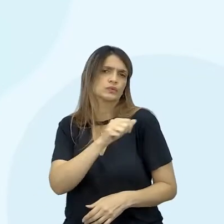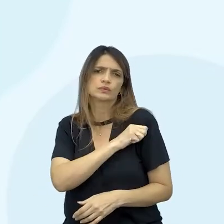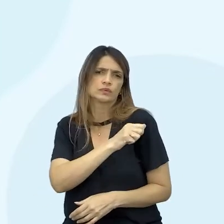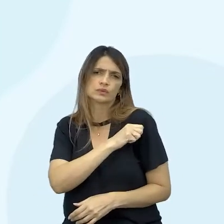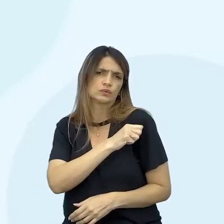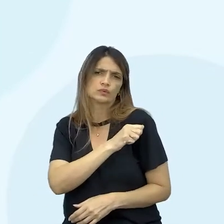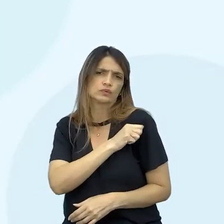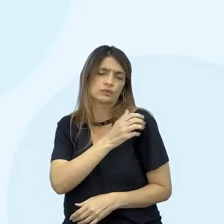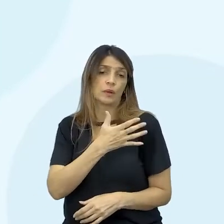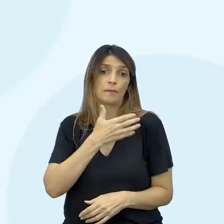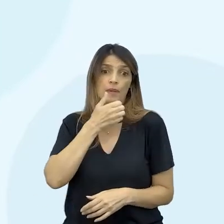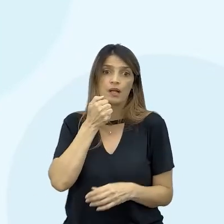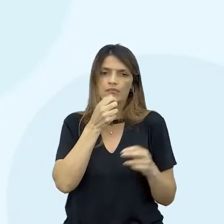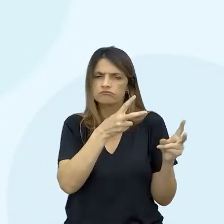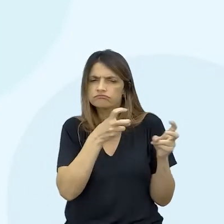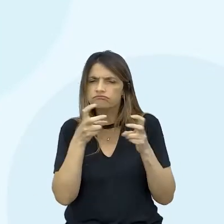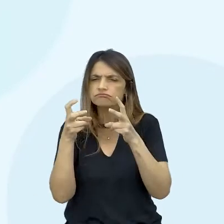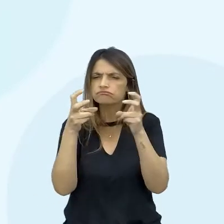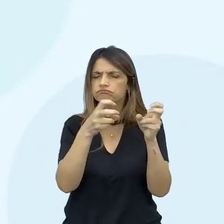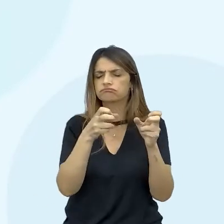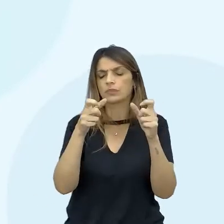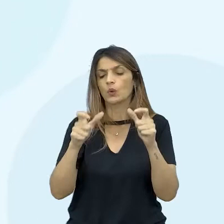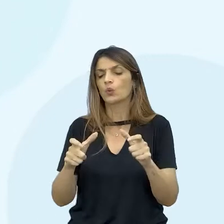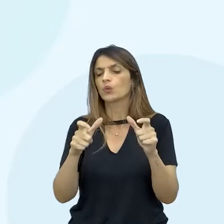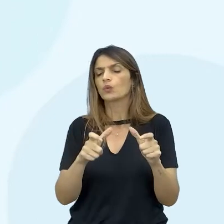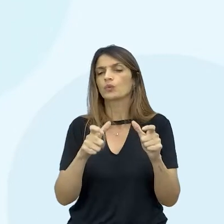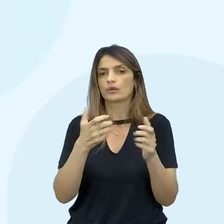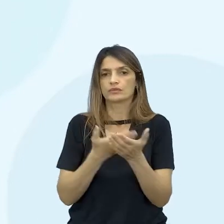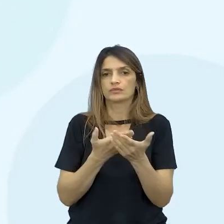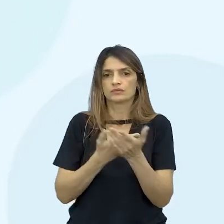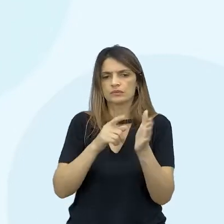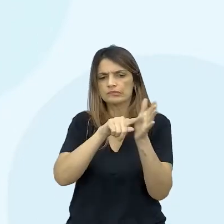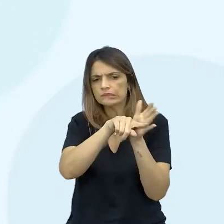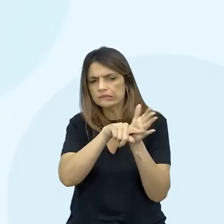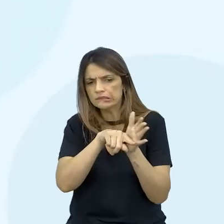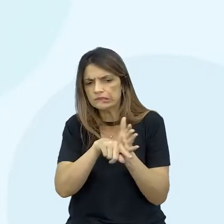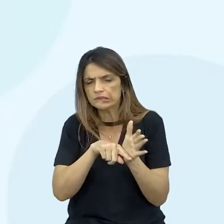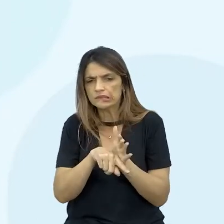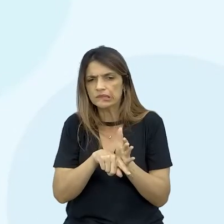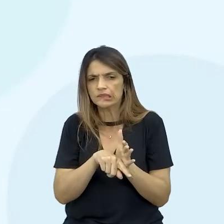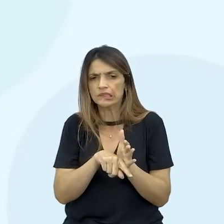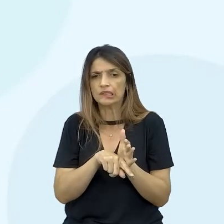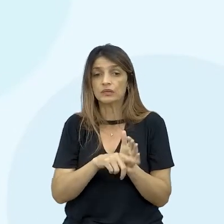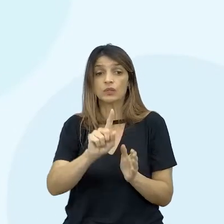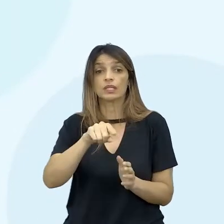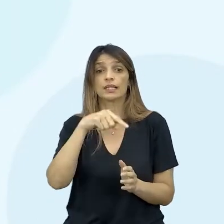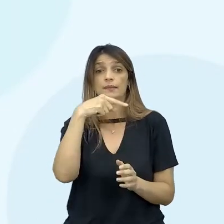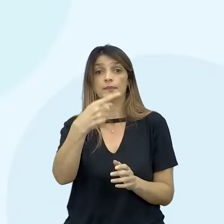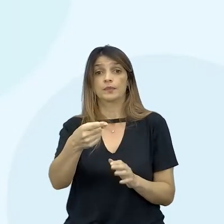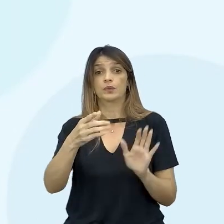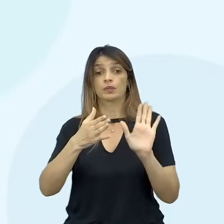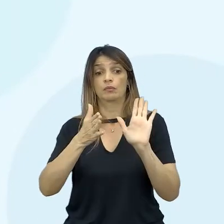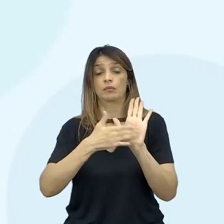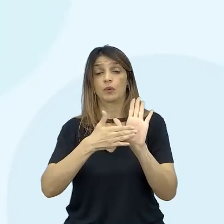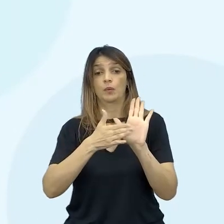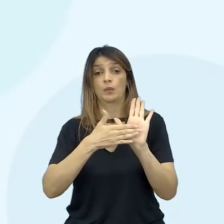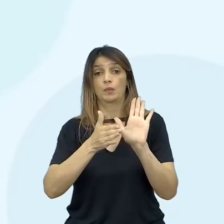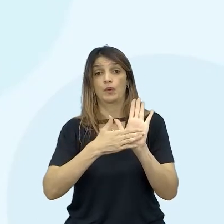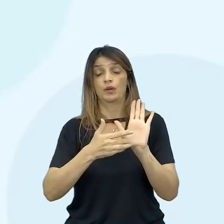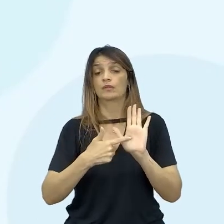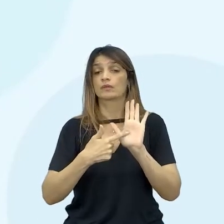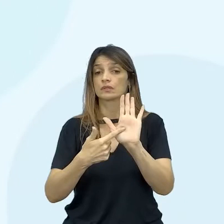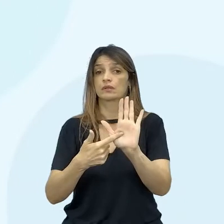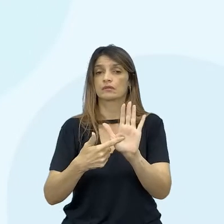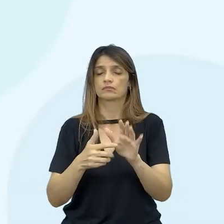ter uma melhor percepção do território estudado, a fim de realizarem as suas propostas de intervenção. Professor,